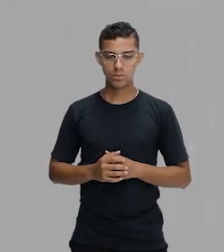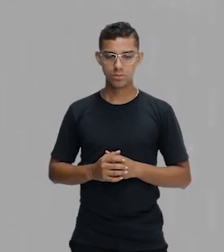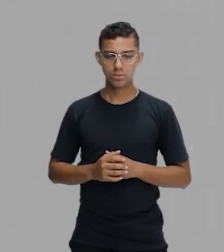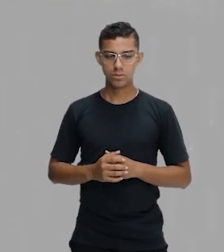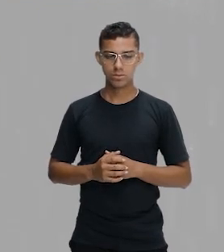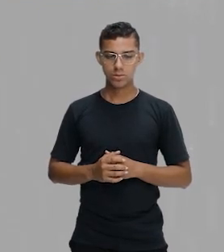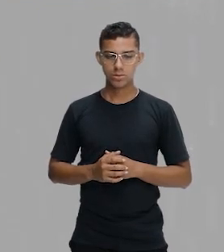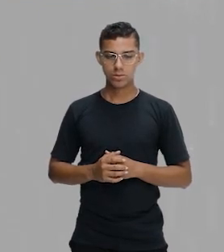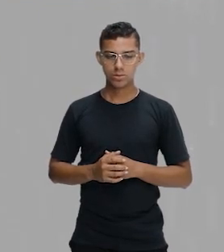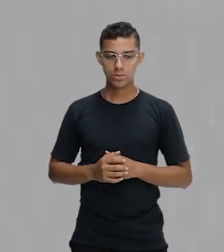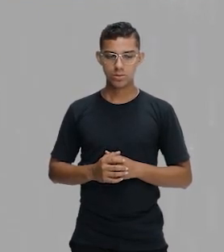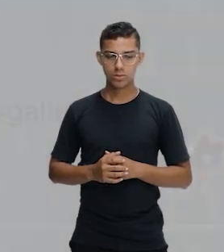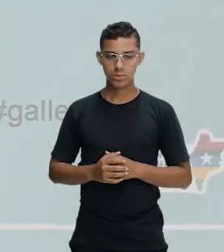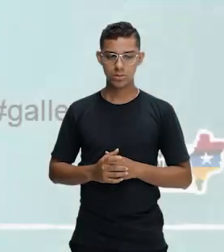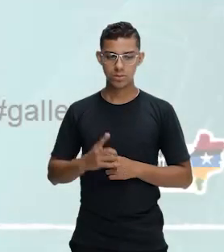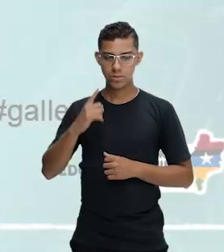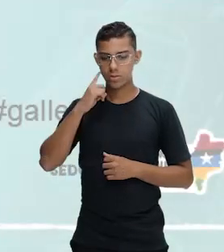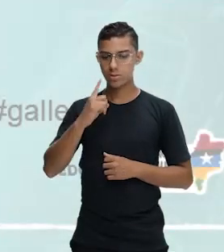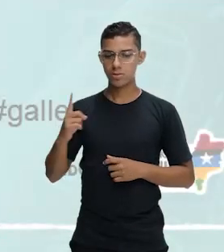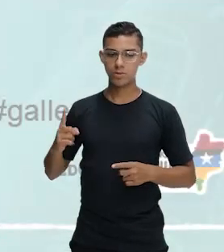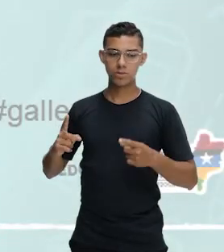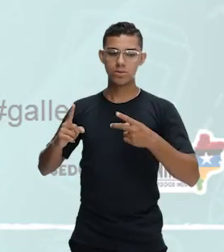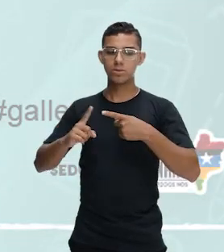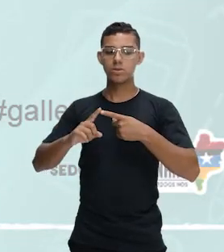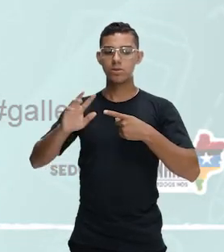O Heráclito de Pontos.